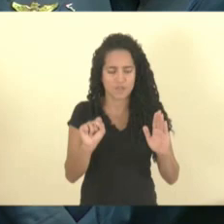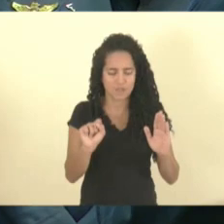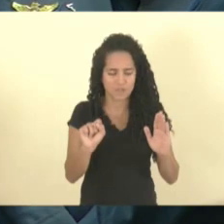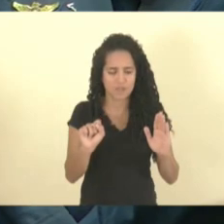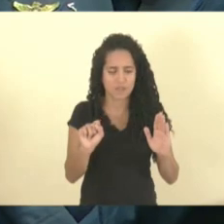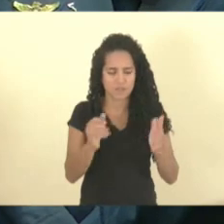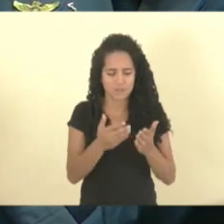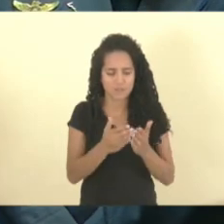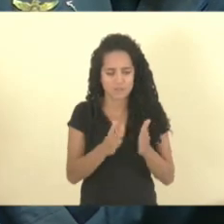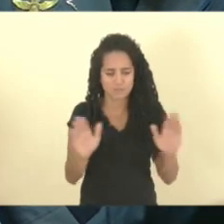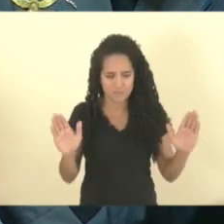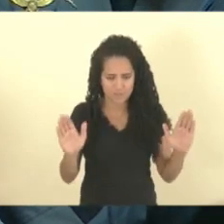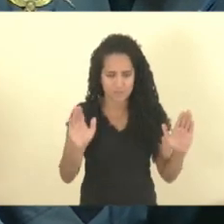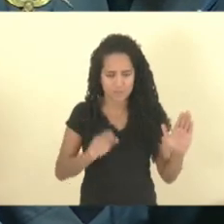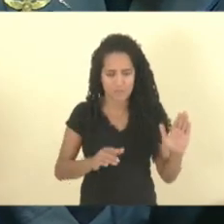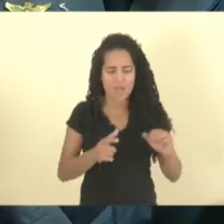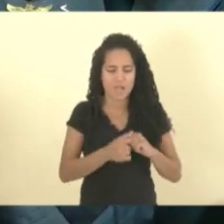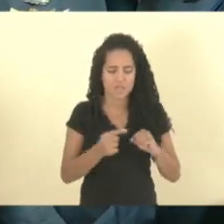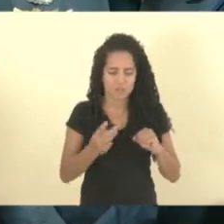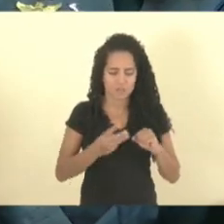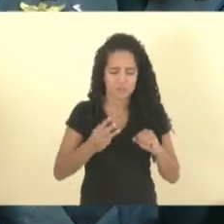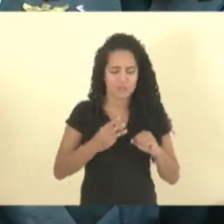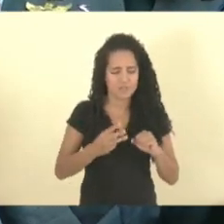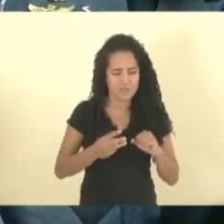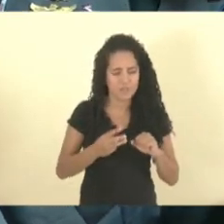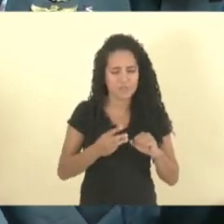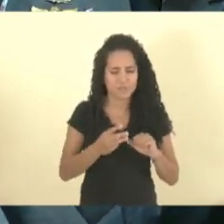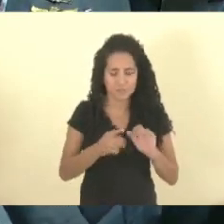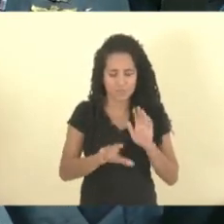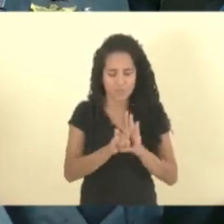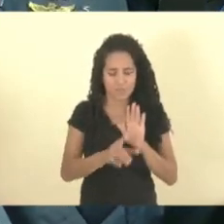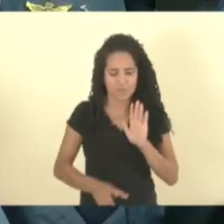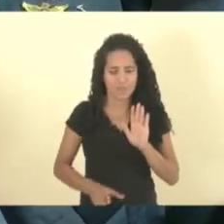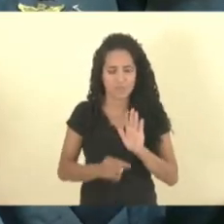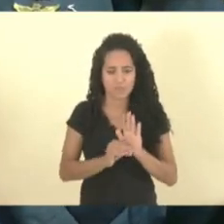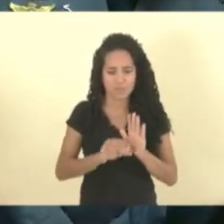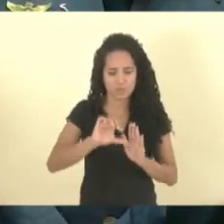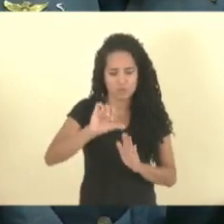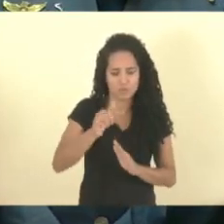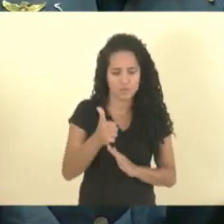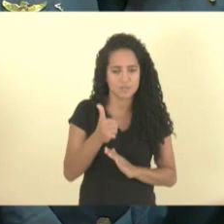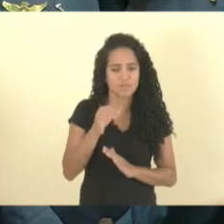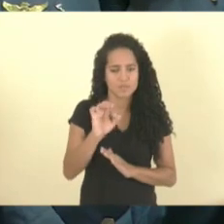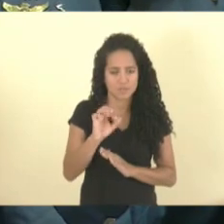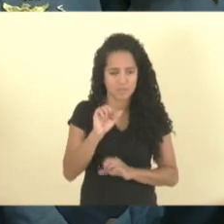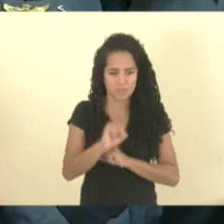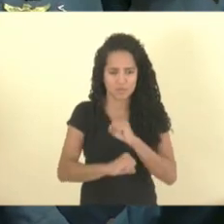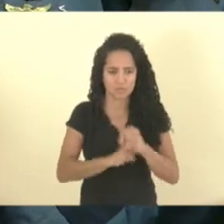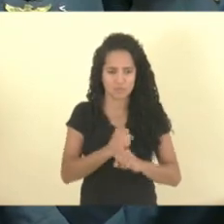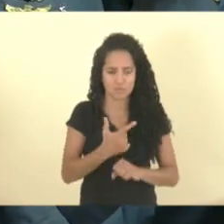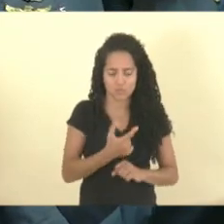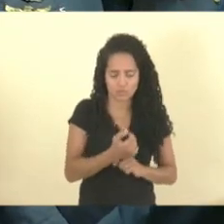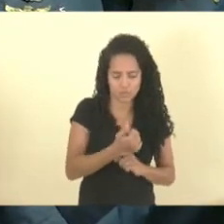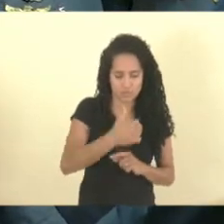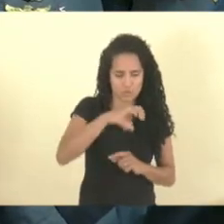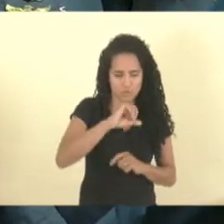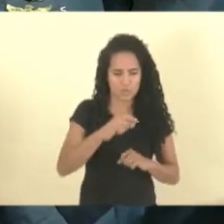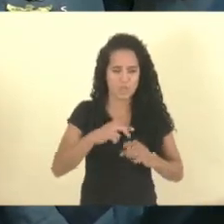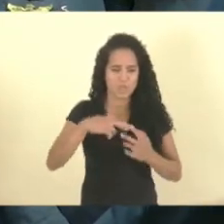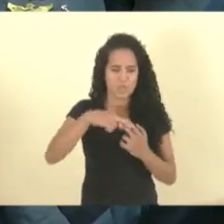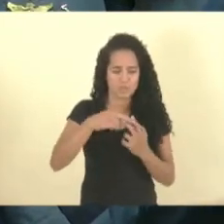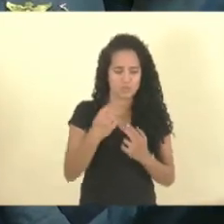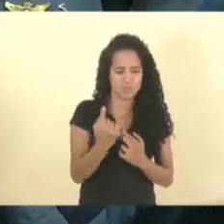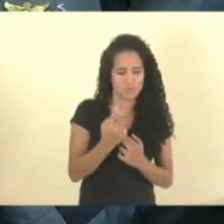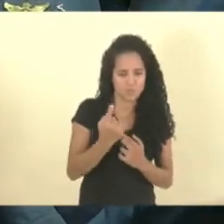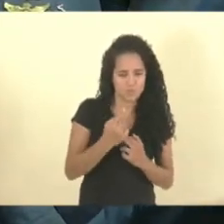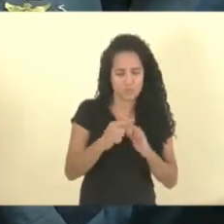para o parágrafo único do artigo 3º da Lei Complementar 910 de 2019, inciso 1º, parágrafo 1º do artigo